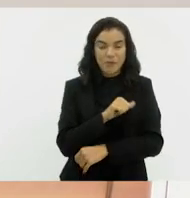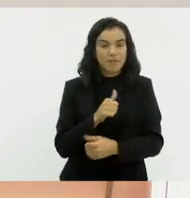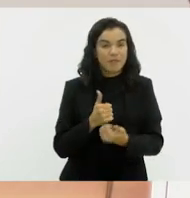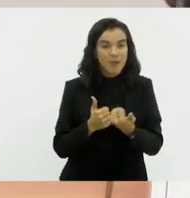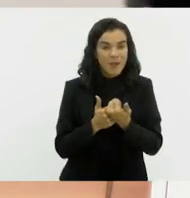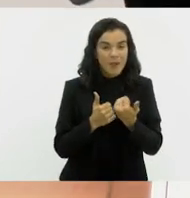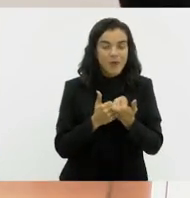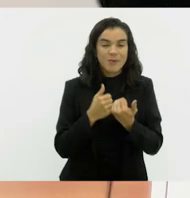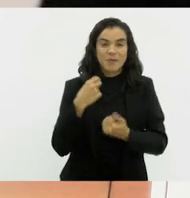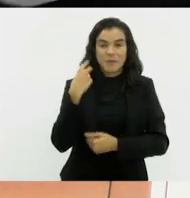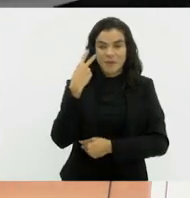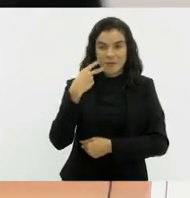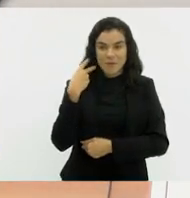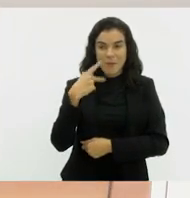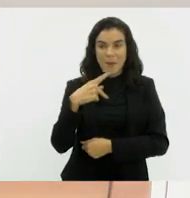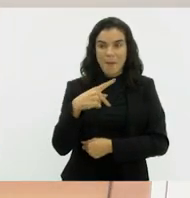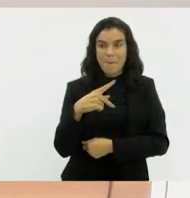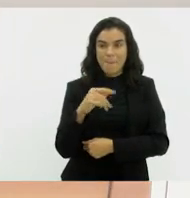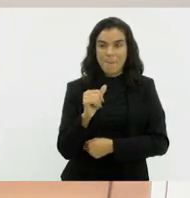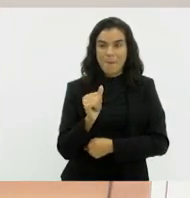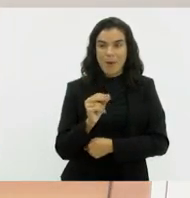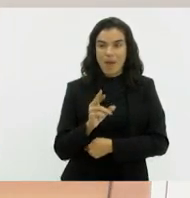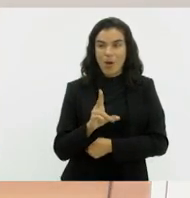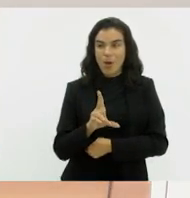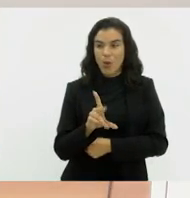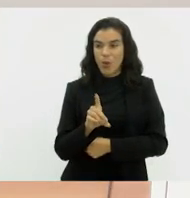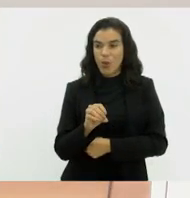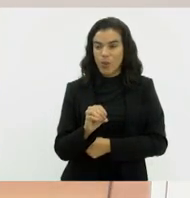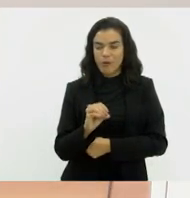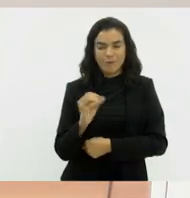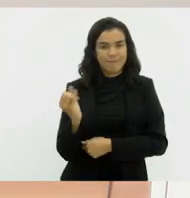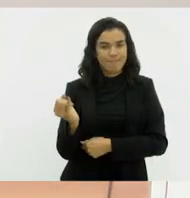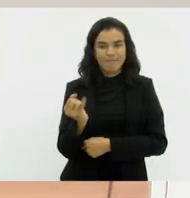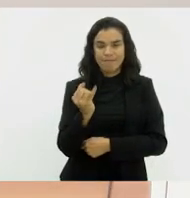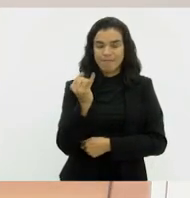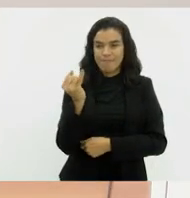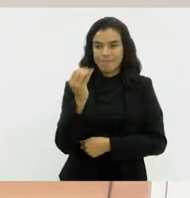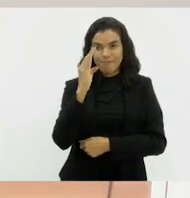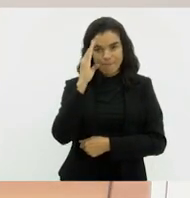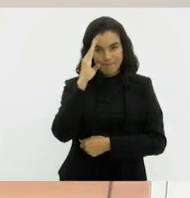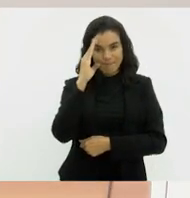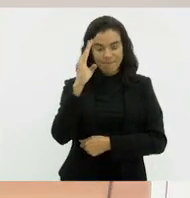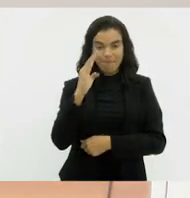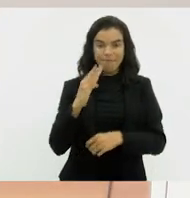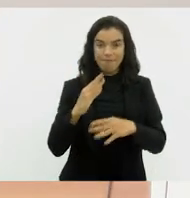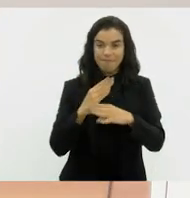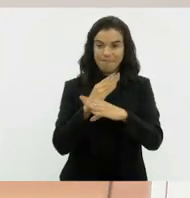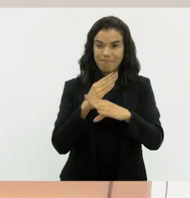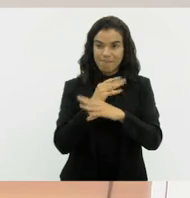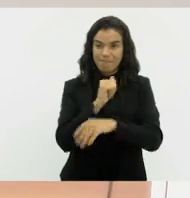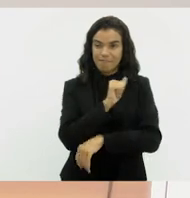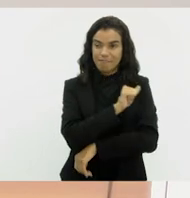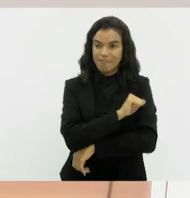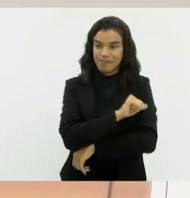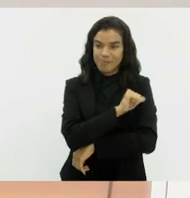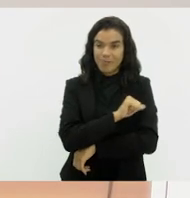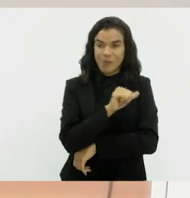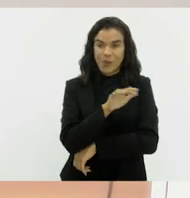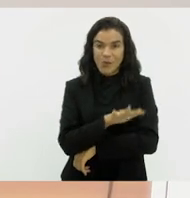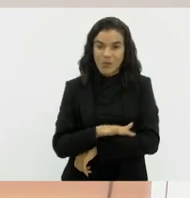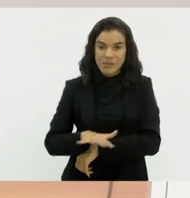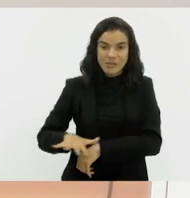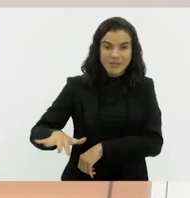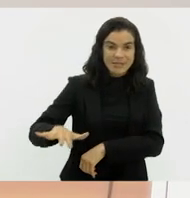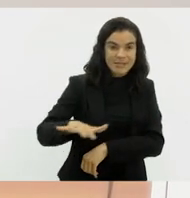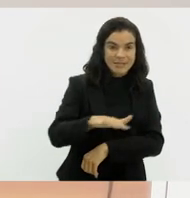nosso vereador Paulo Pinheiro é fundamental, porque a cidade do Rio de Janeiro é aquela que o espaço territorial